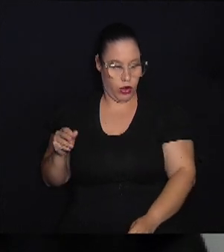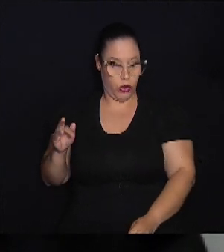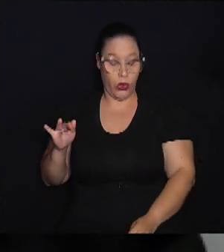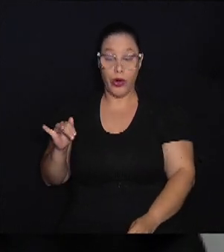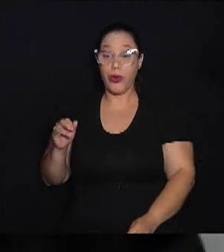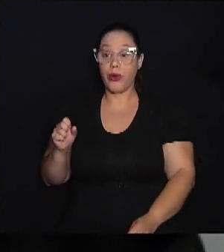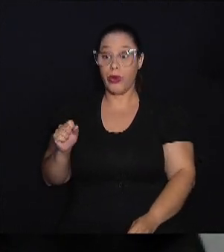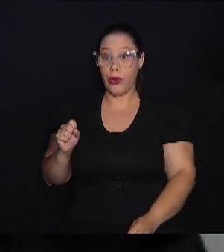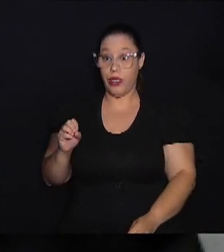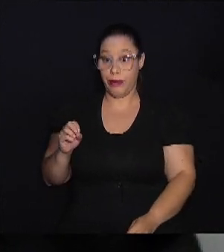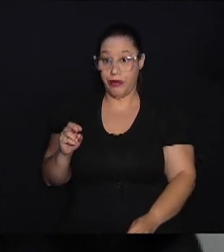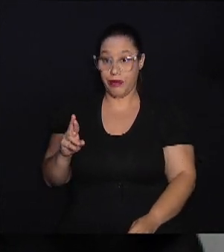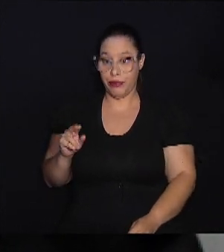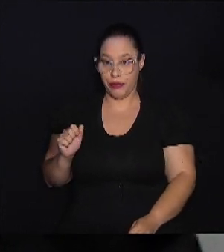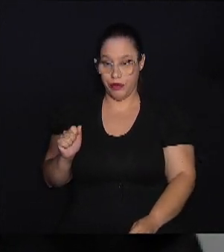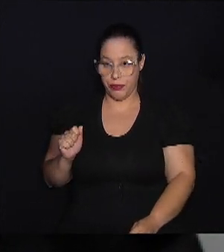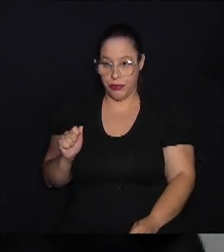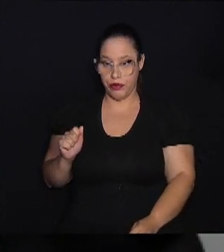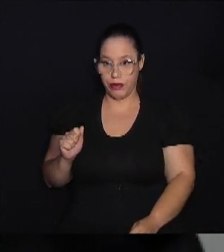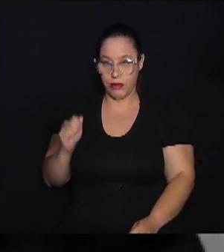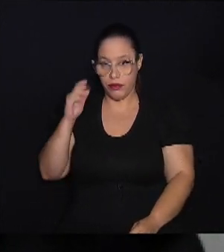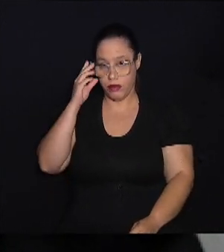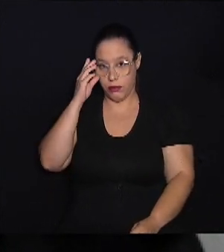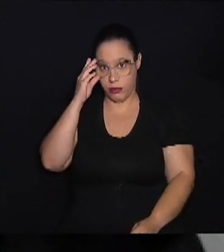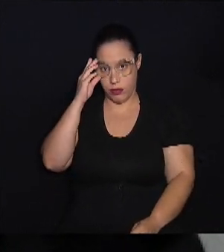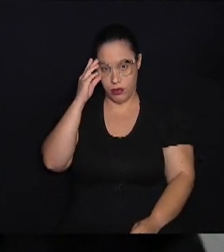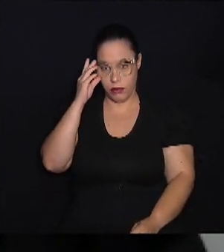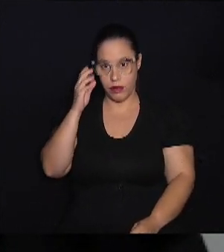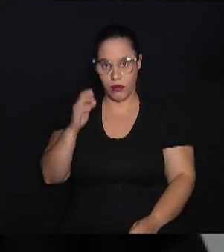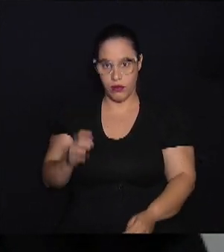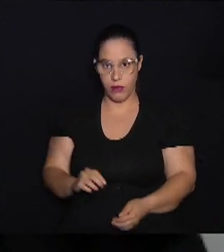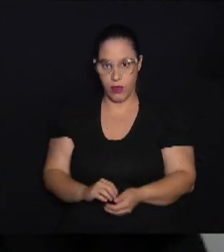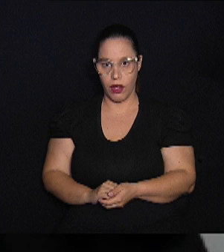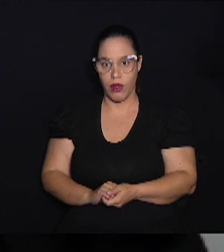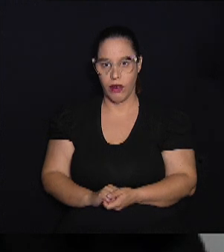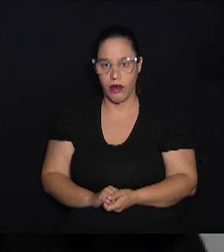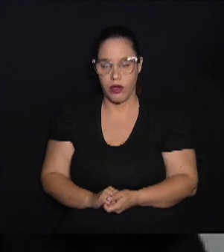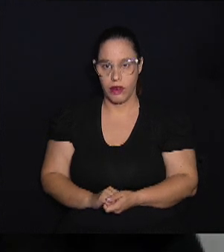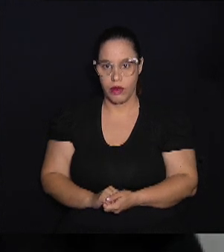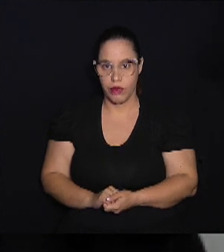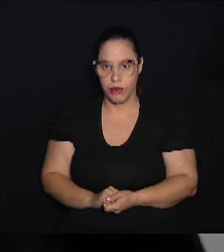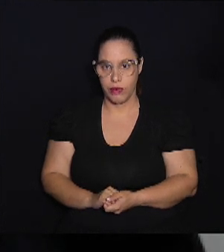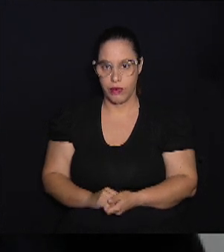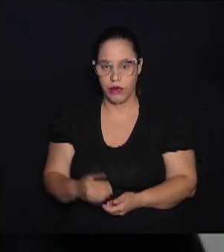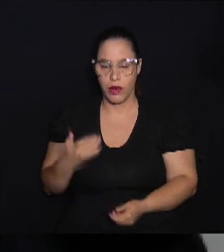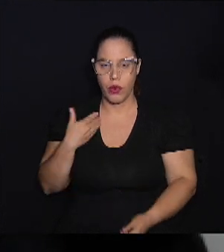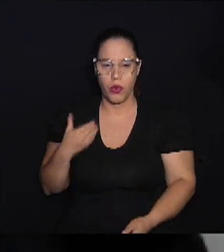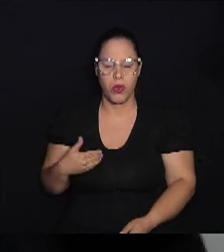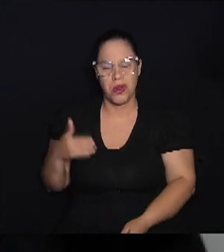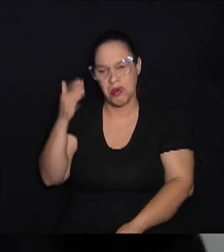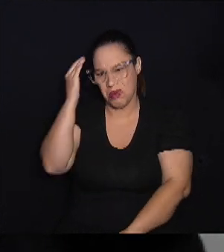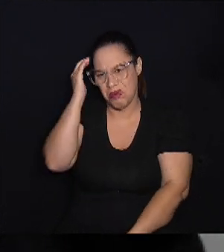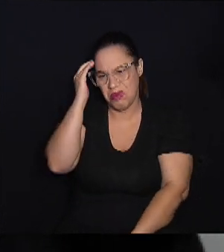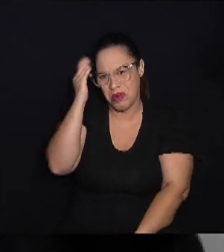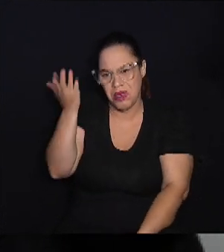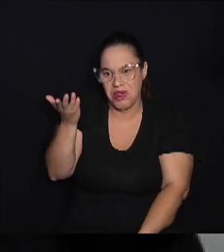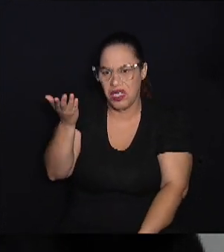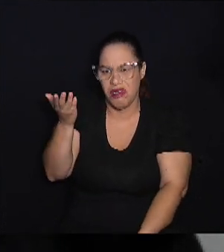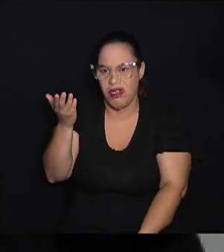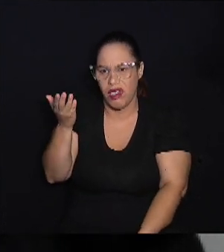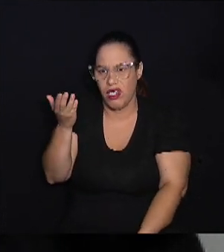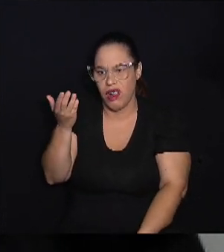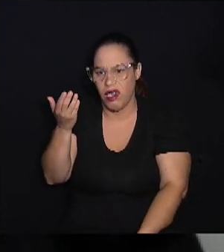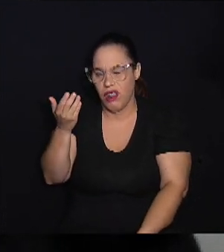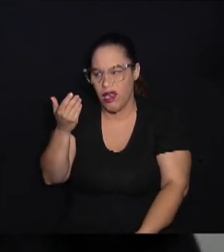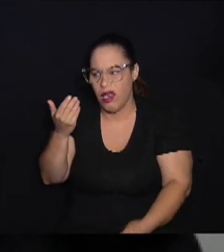trans, aquela gordura que é industrial, ela é artificial, né? O corpo não reconhece e ele tenta lidar com